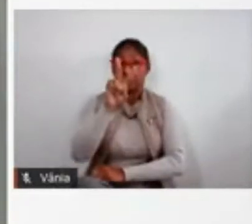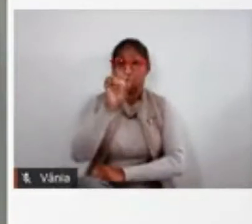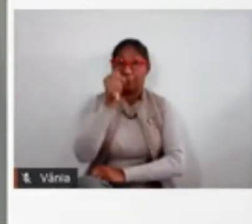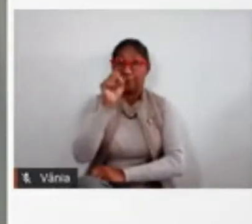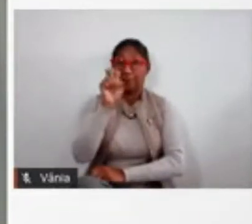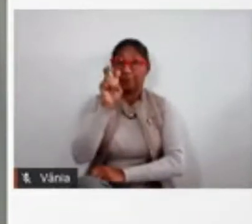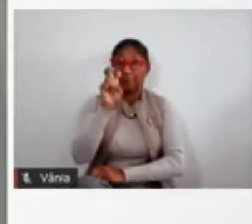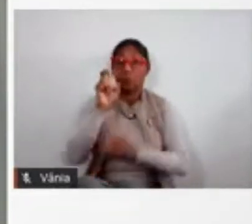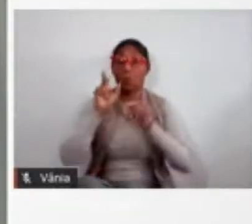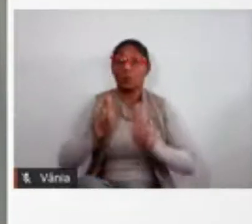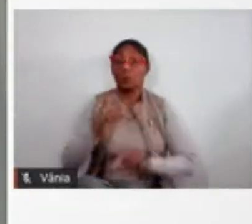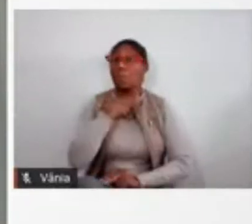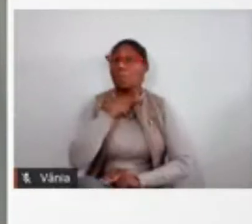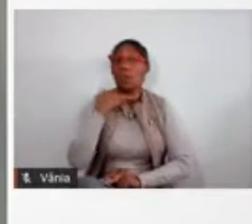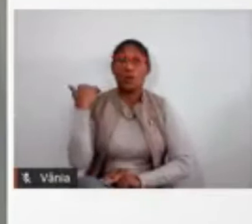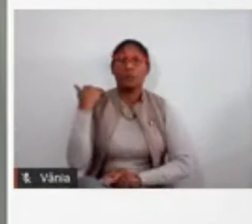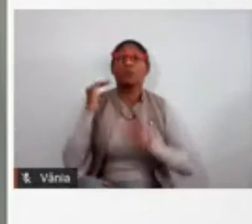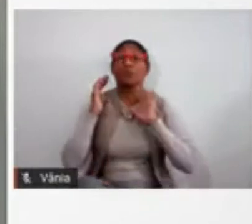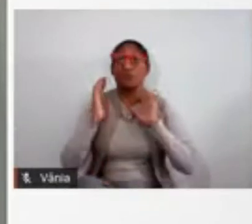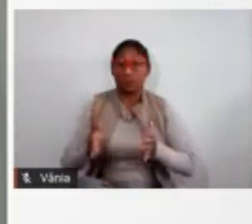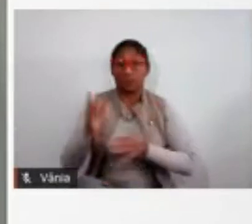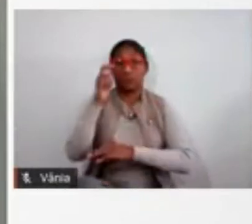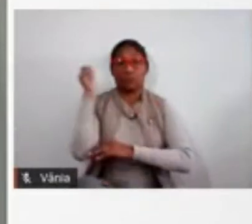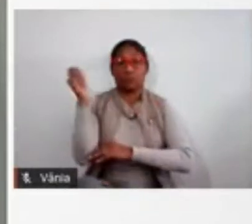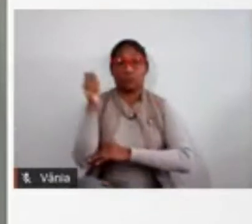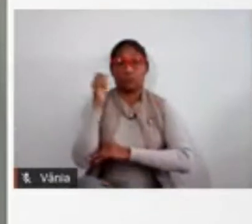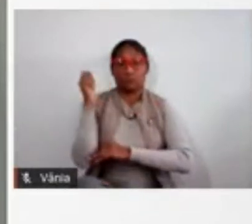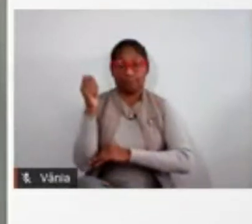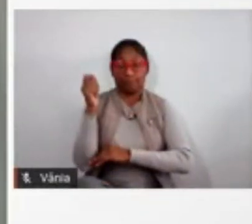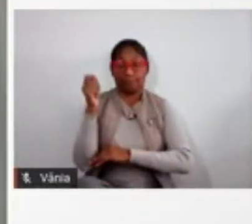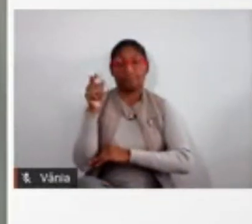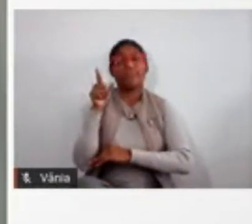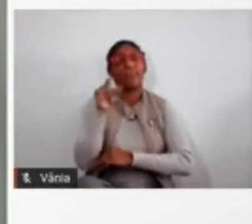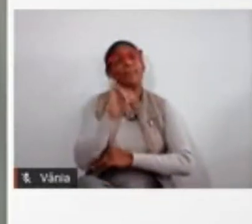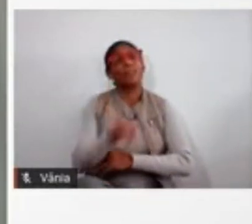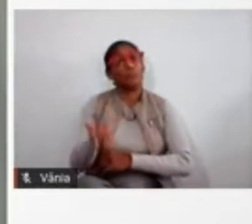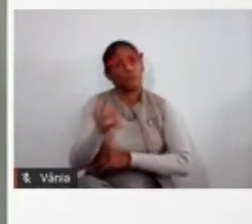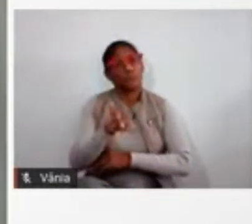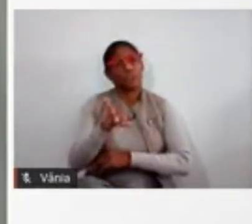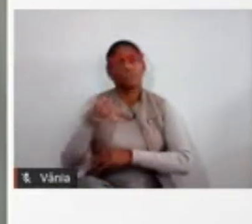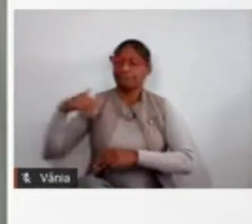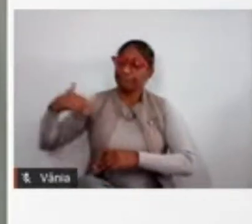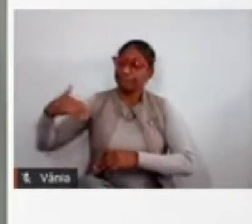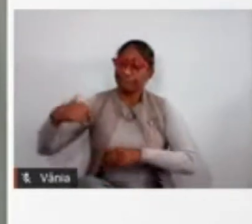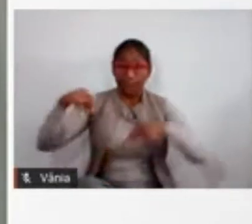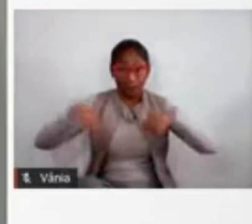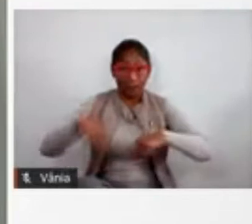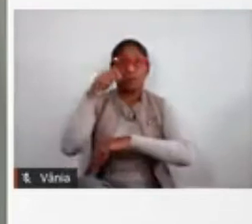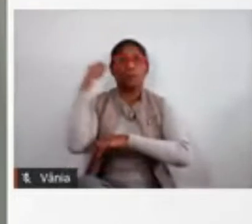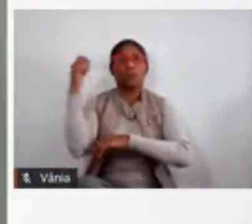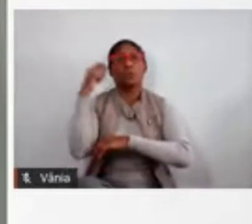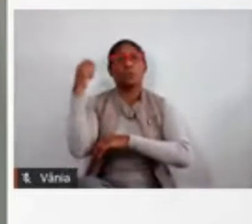1.285 mortes confirmadas no nosso estado. É importante dizer que, até agora, isso faz com que o Rio Grande do Sul